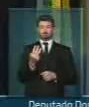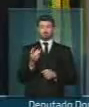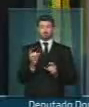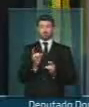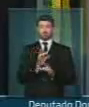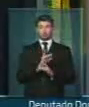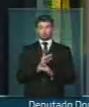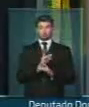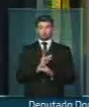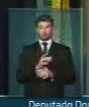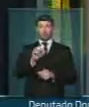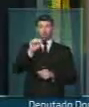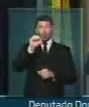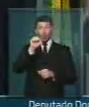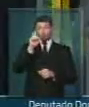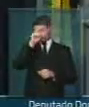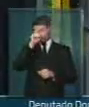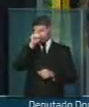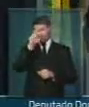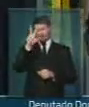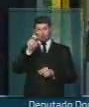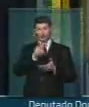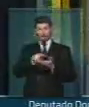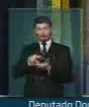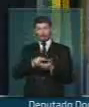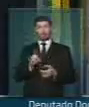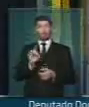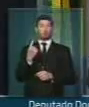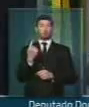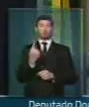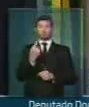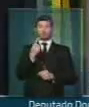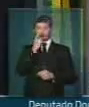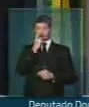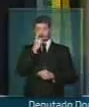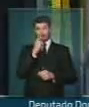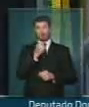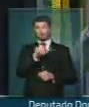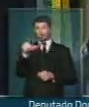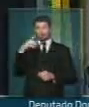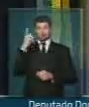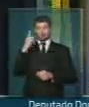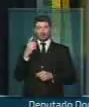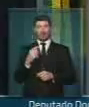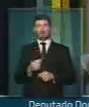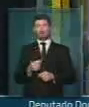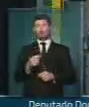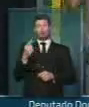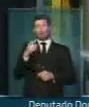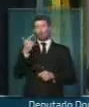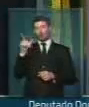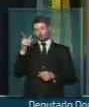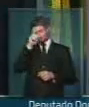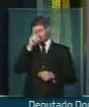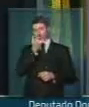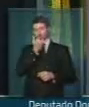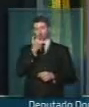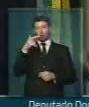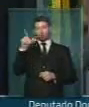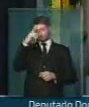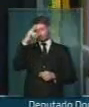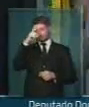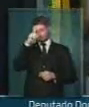8 hospitais de 50 leitos, entregaram 1 em Grajaú. E dos outros hospitais, nenhum. Eu e o deputado